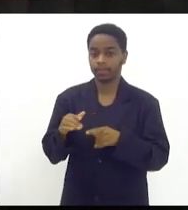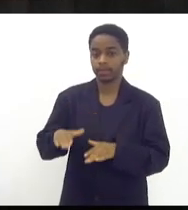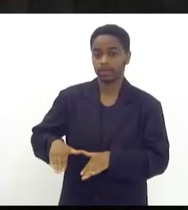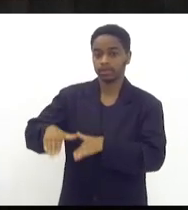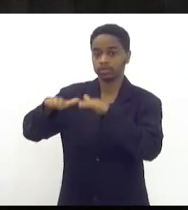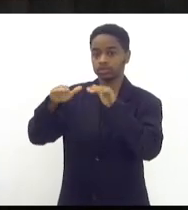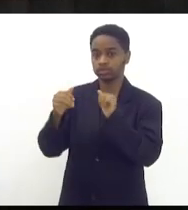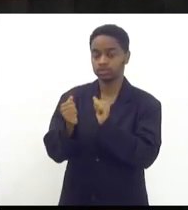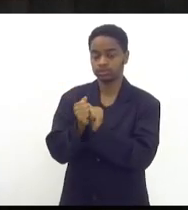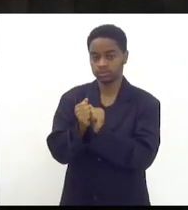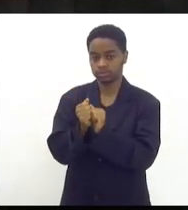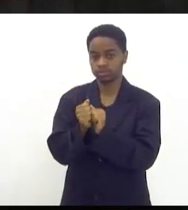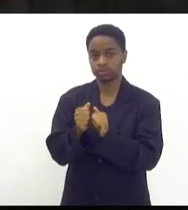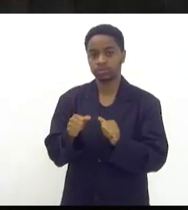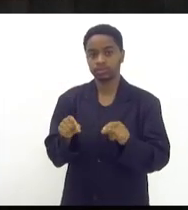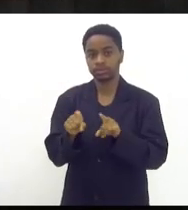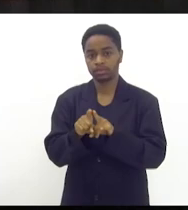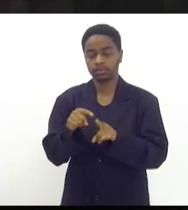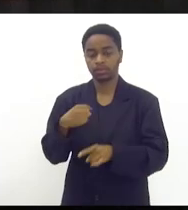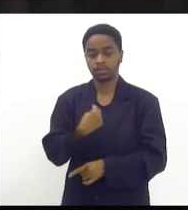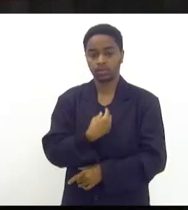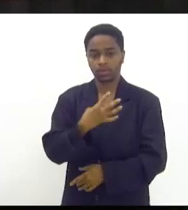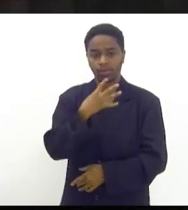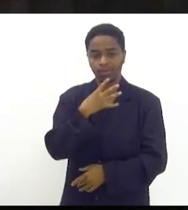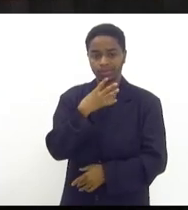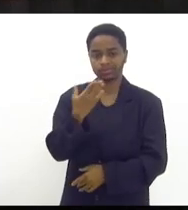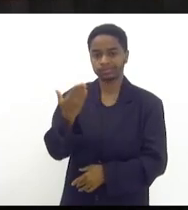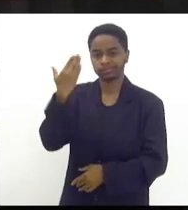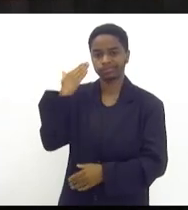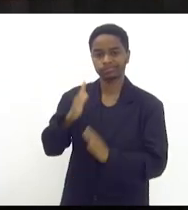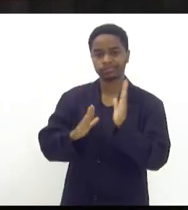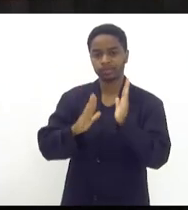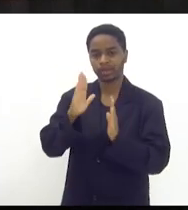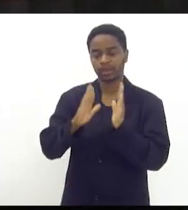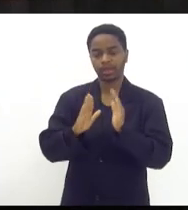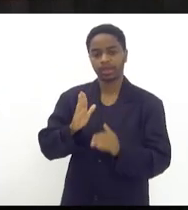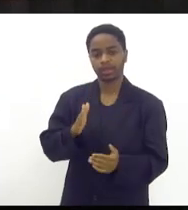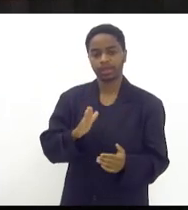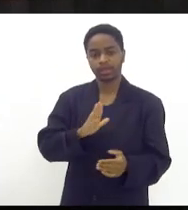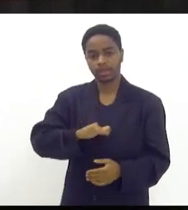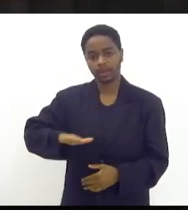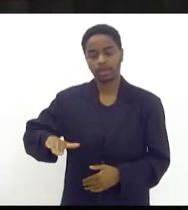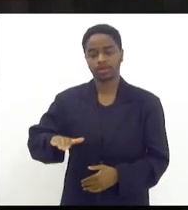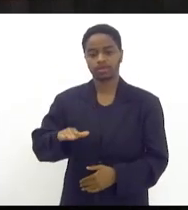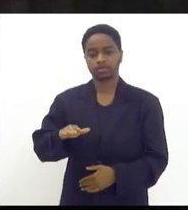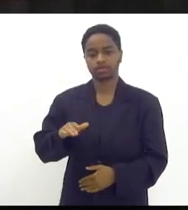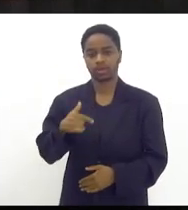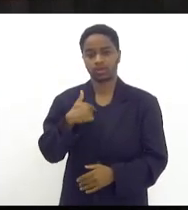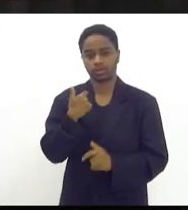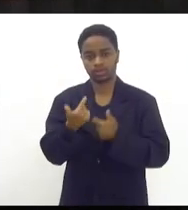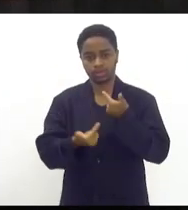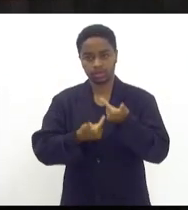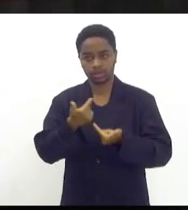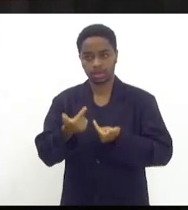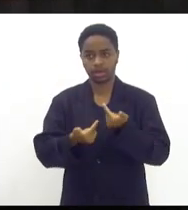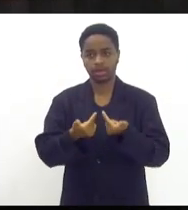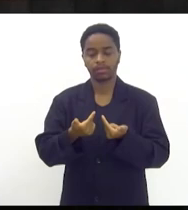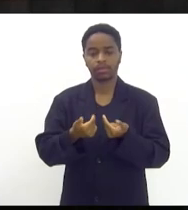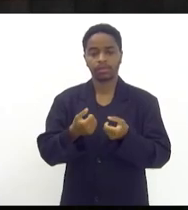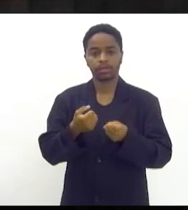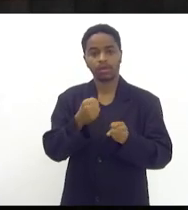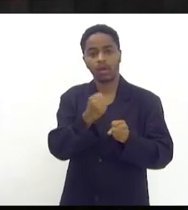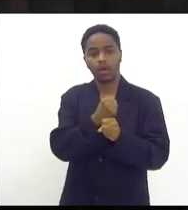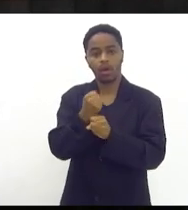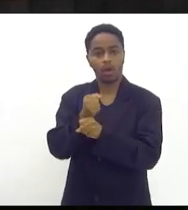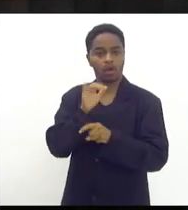também, nos conhecemos ainda na fase de infância, onde eu trabalhava de servente de obra e